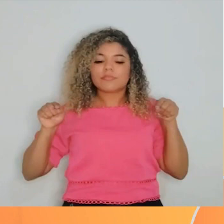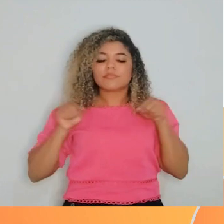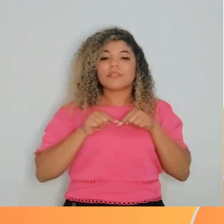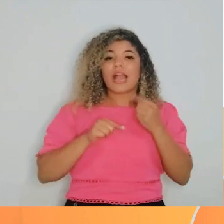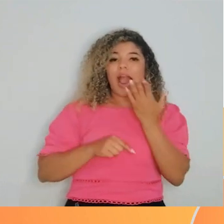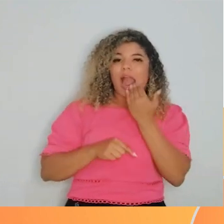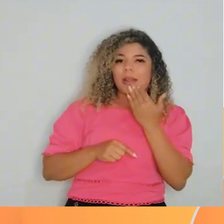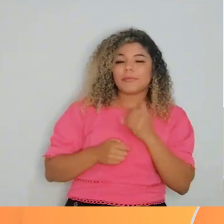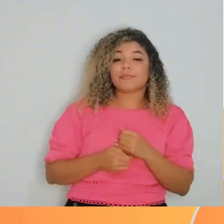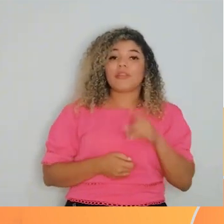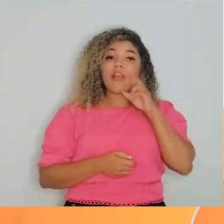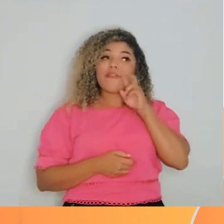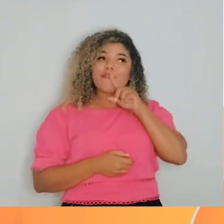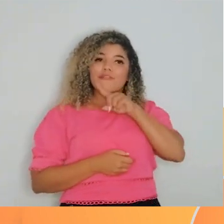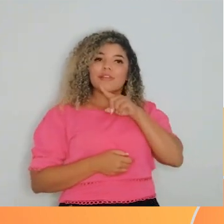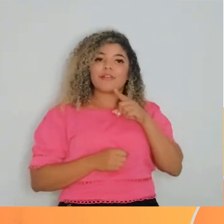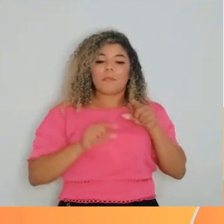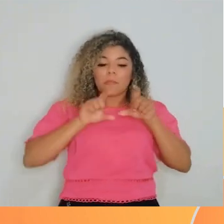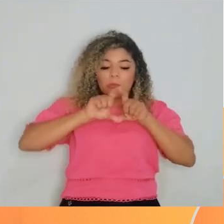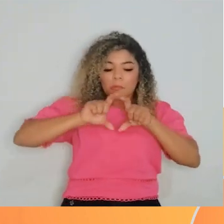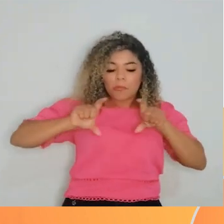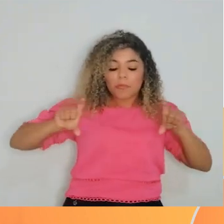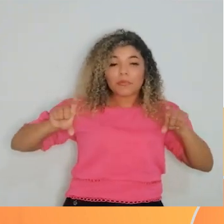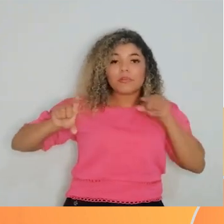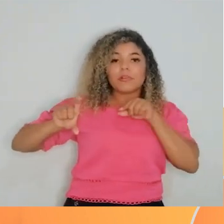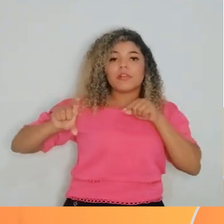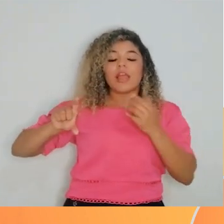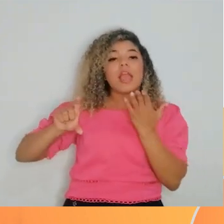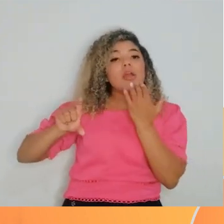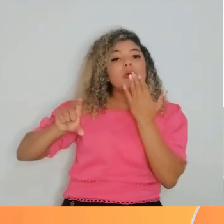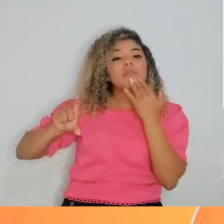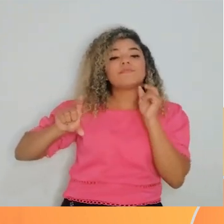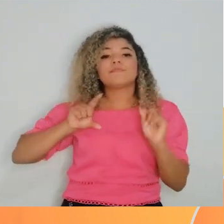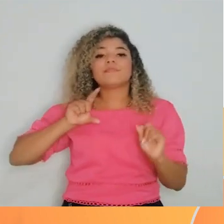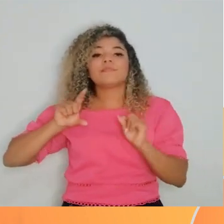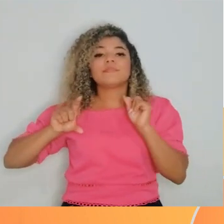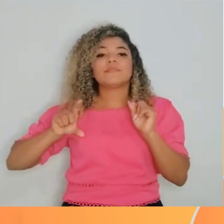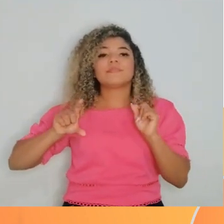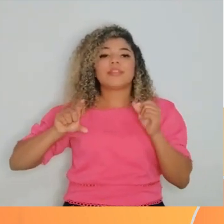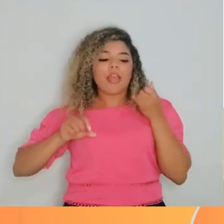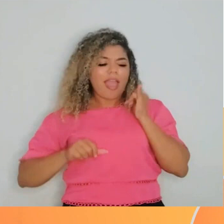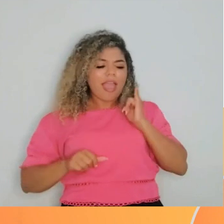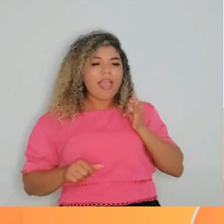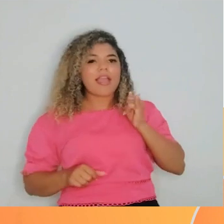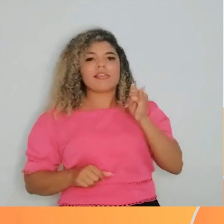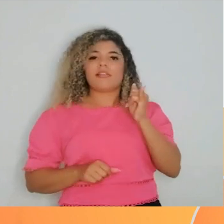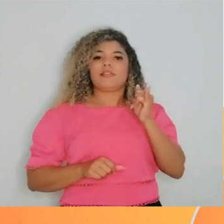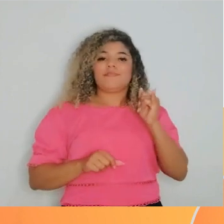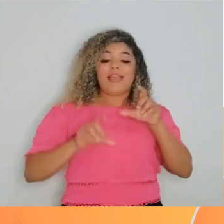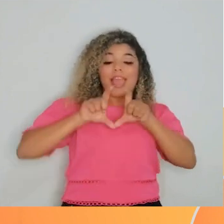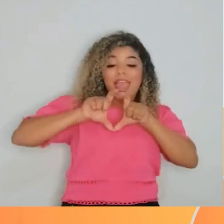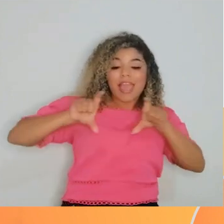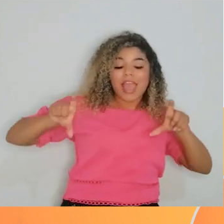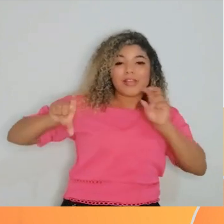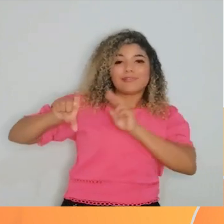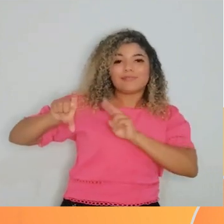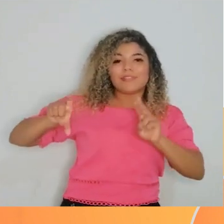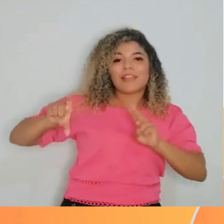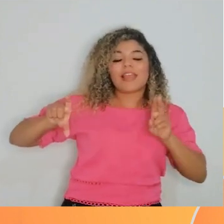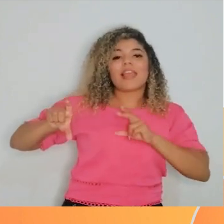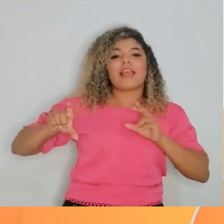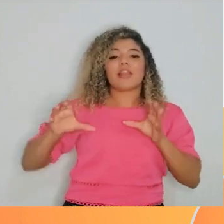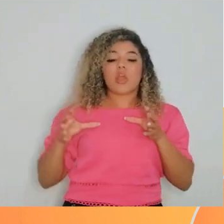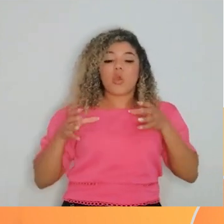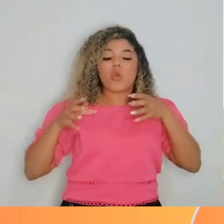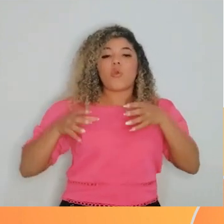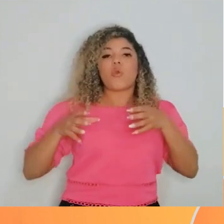relembrar desse assunto? Aqui nós temos na base da pirâmide chamados alimentos energéticos. Alimentos energéticos fazem